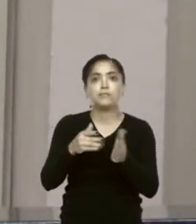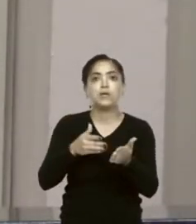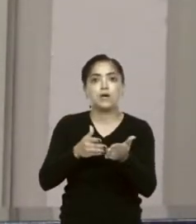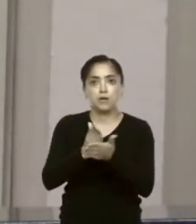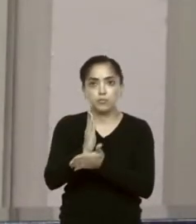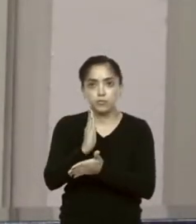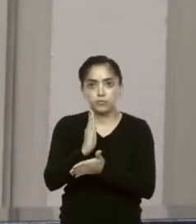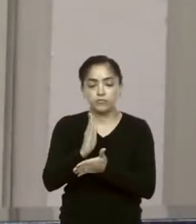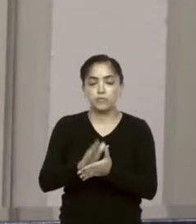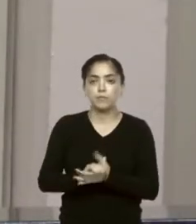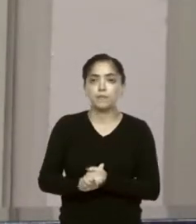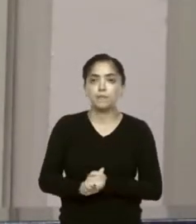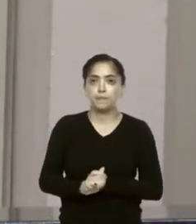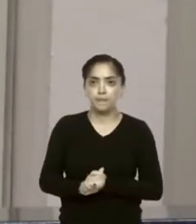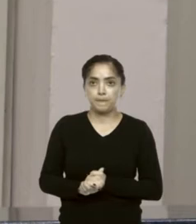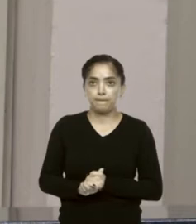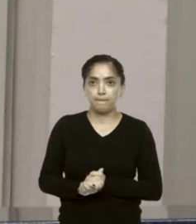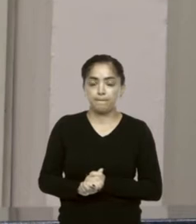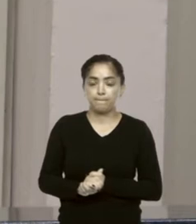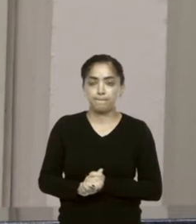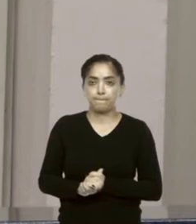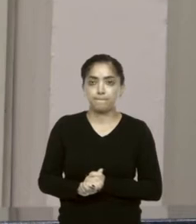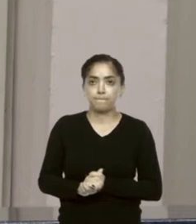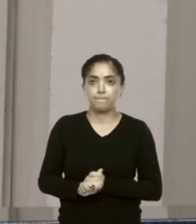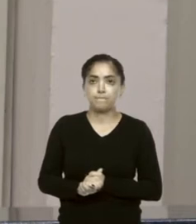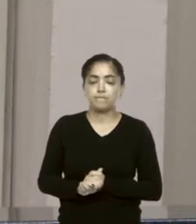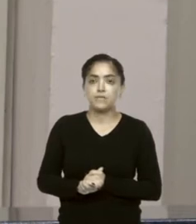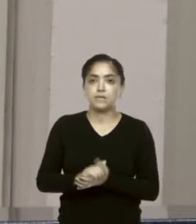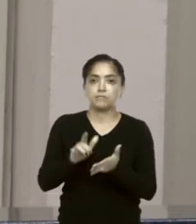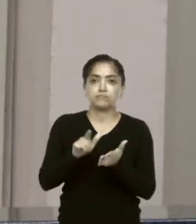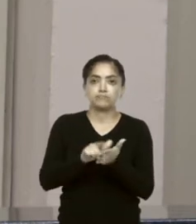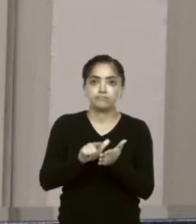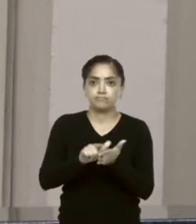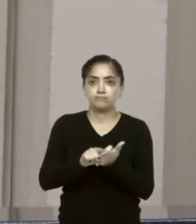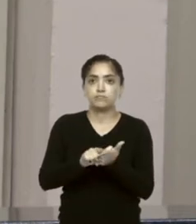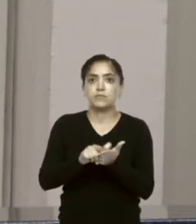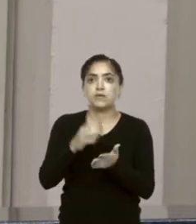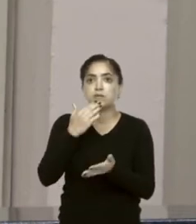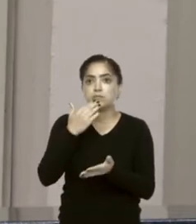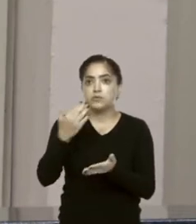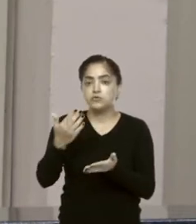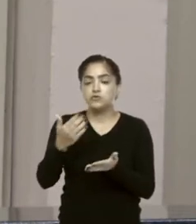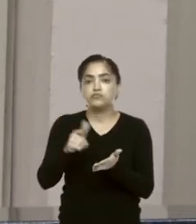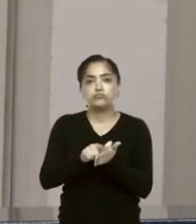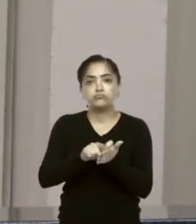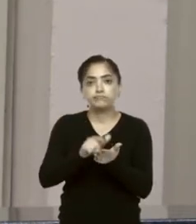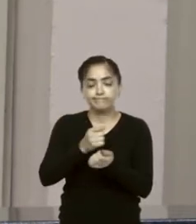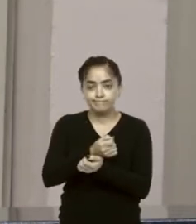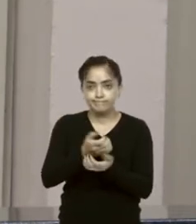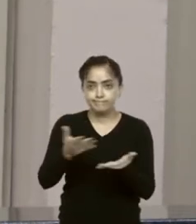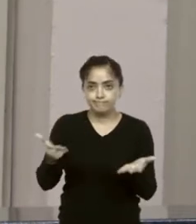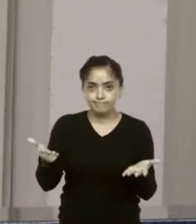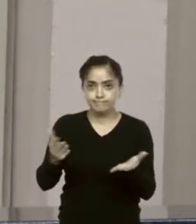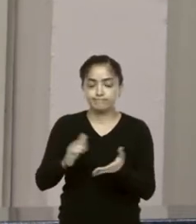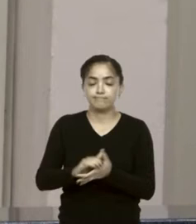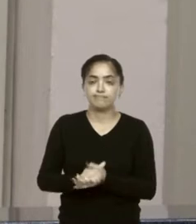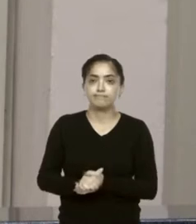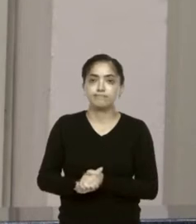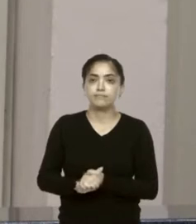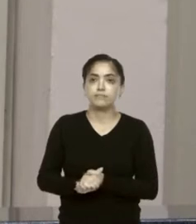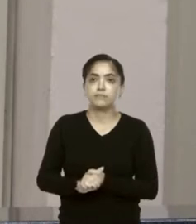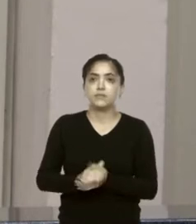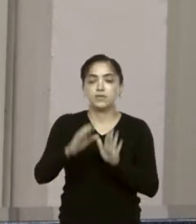presidente deu-a por aprovada. Expediente. O senhor presidente solicitou que se procedesse à distribuição.